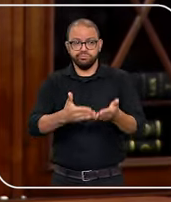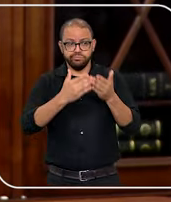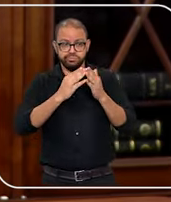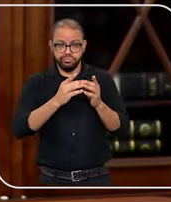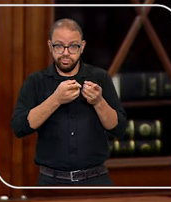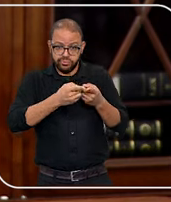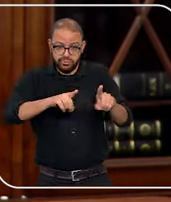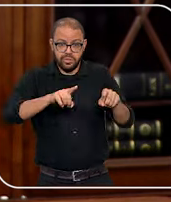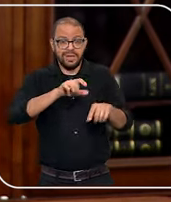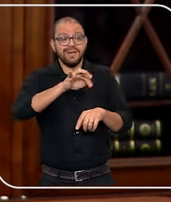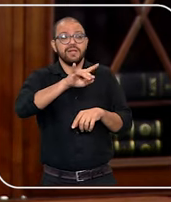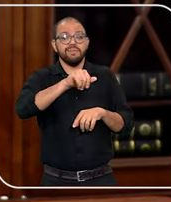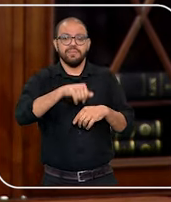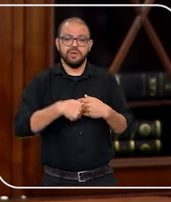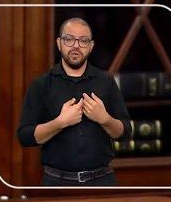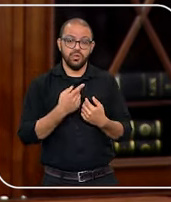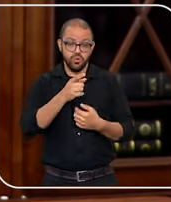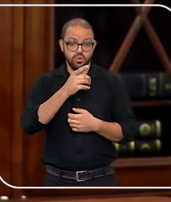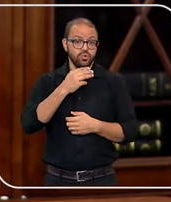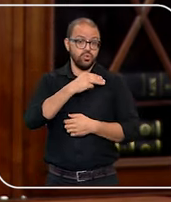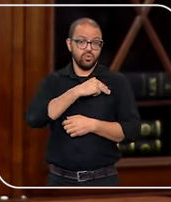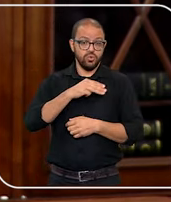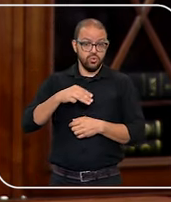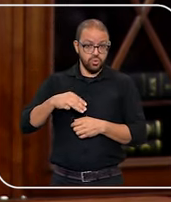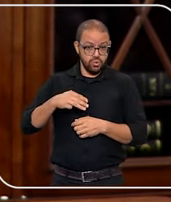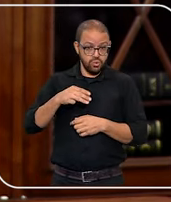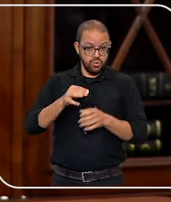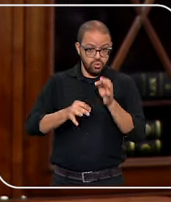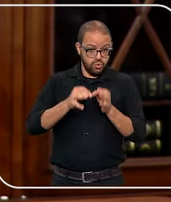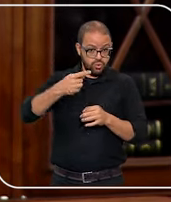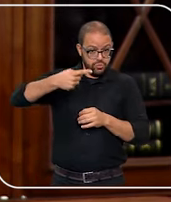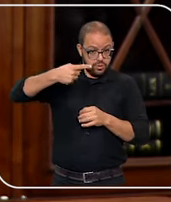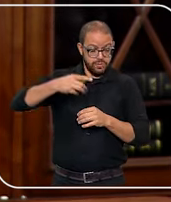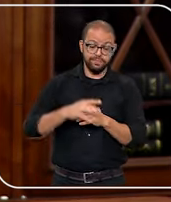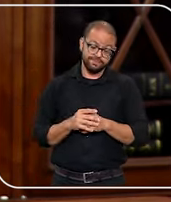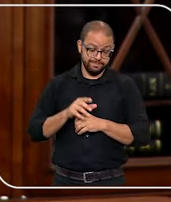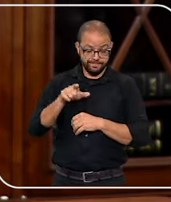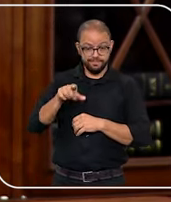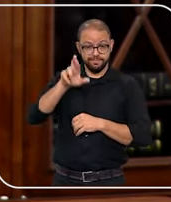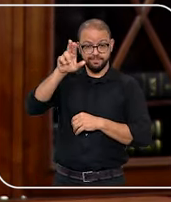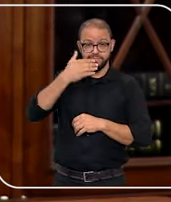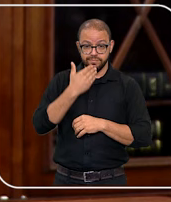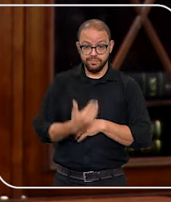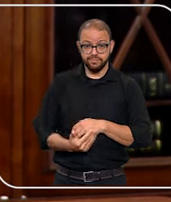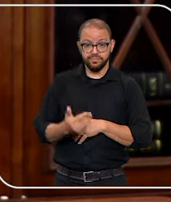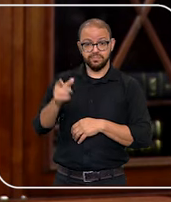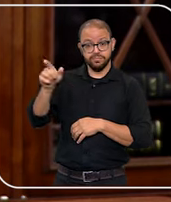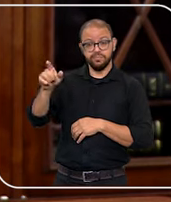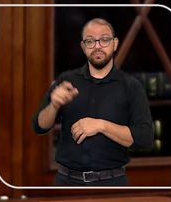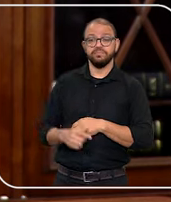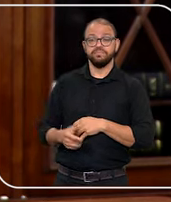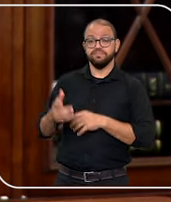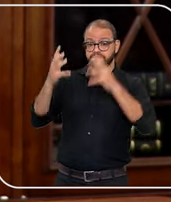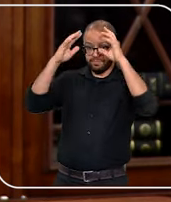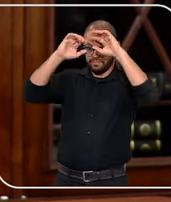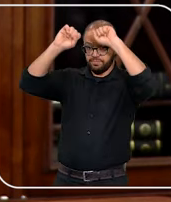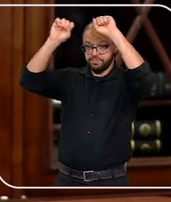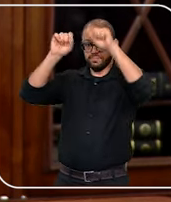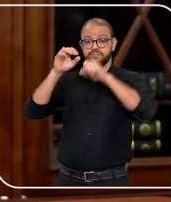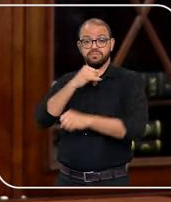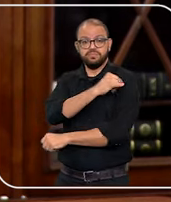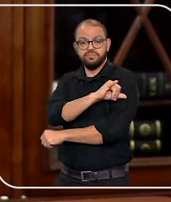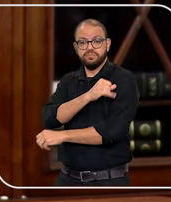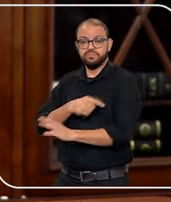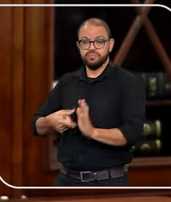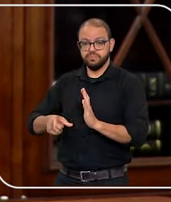de divórcio com pedido de liminar, que foi indeferido pelo juízo de primeira instância. O autor recorreu ao Tribunal de Justiça do Rio de